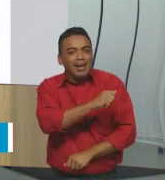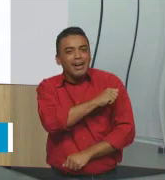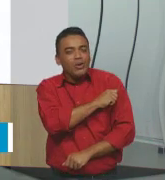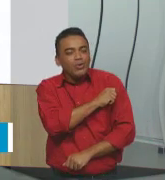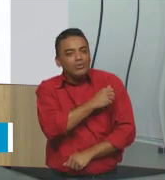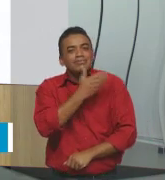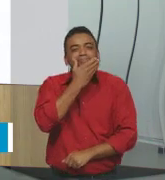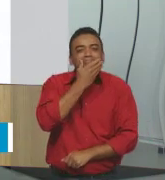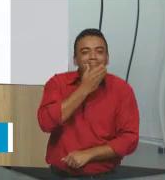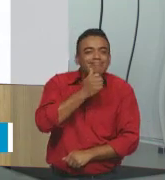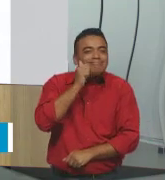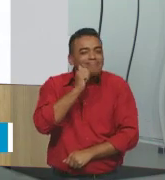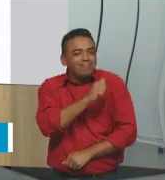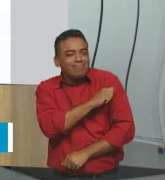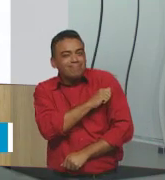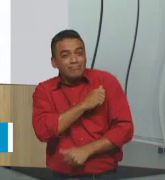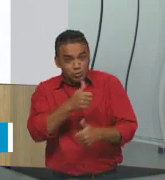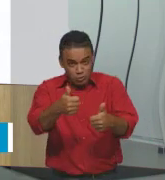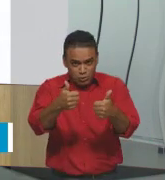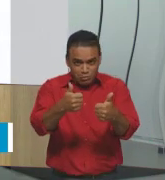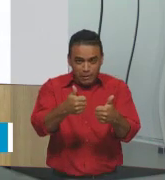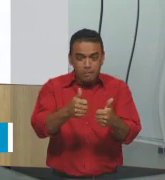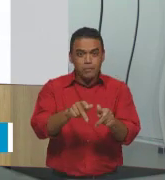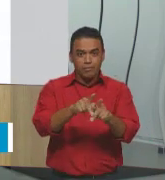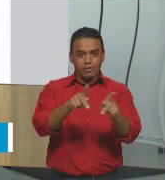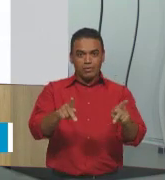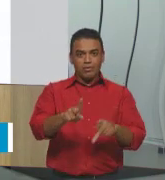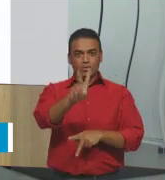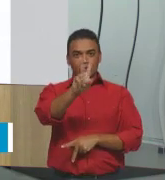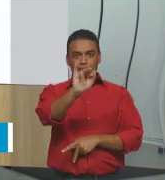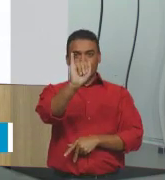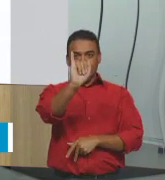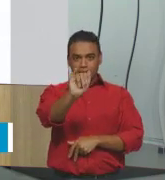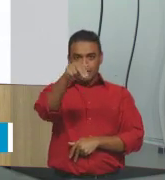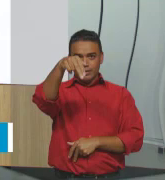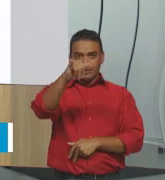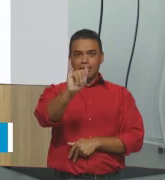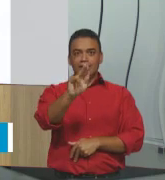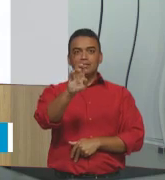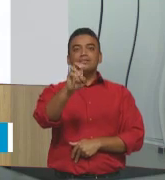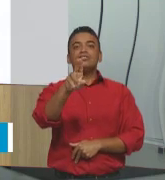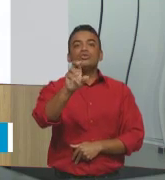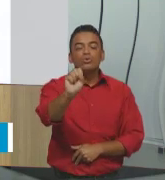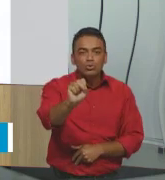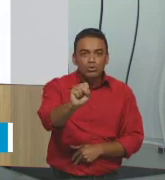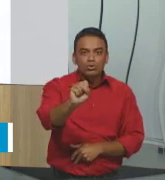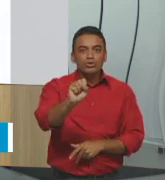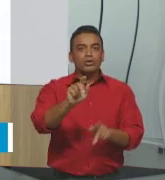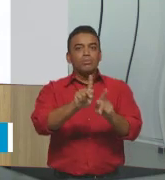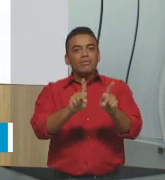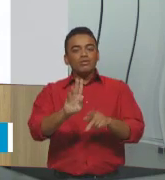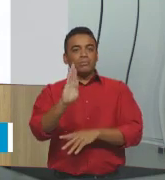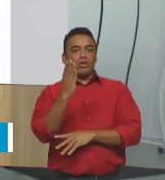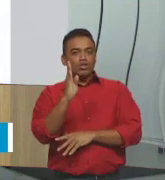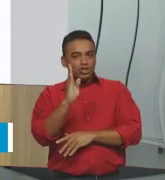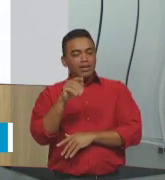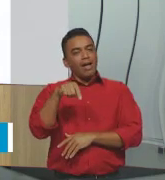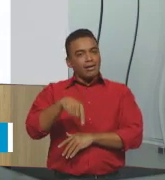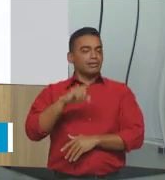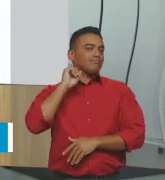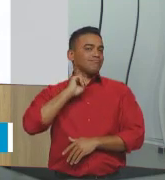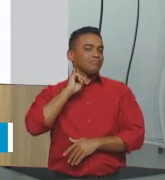Olá, aluna! Tudo bem com vocês? Eu sou o professor Vinícius Braz, professor de Biologia e Ciências da Rede Estadual de